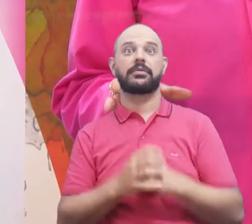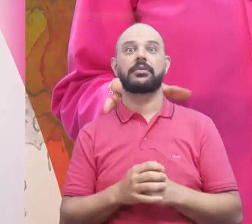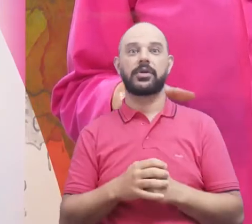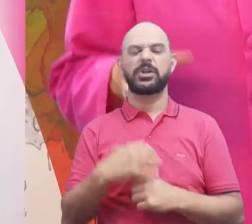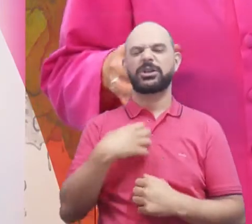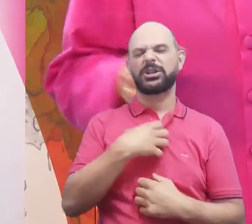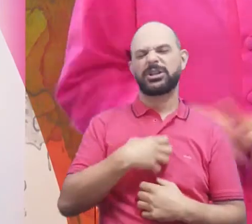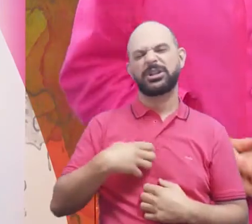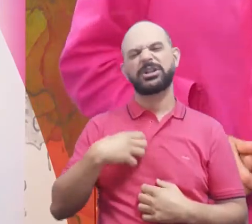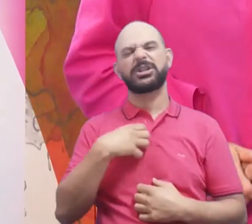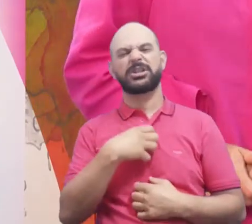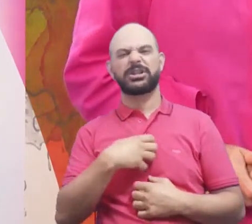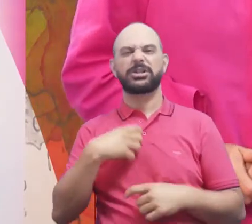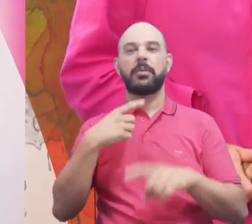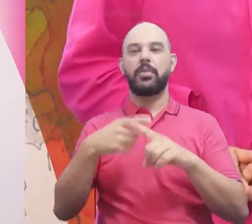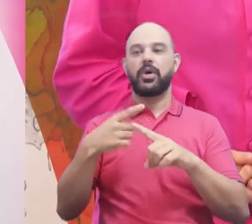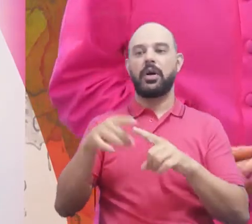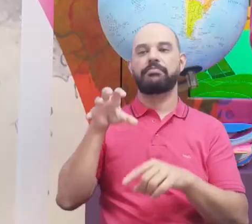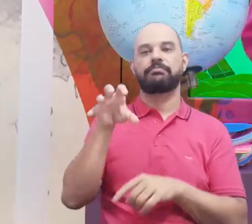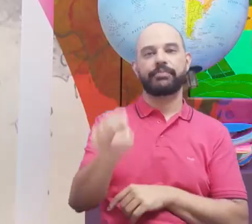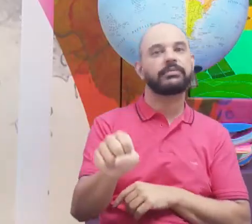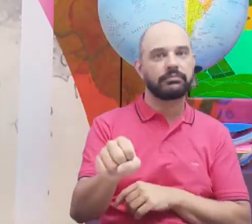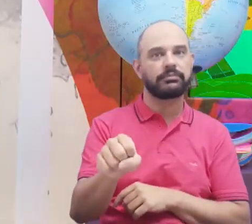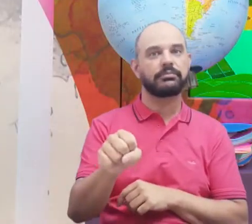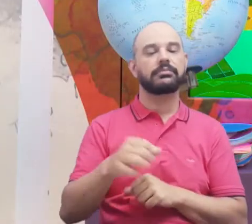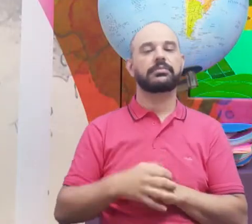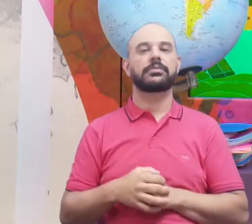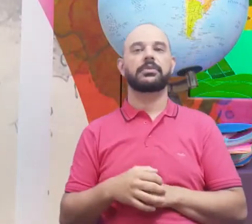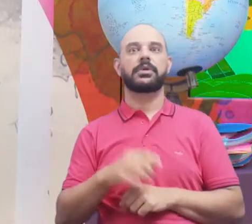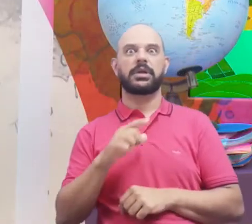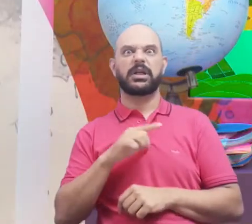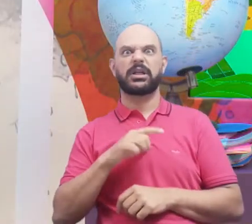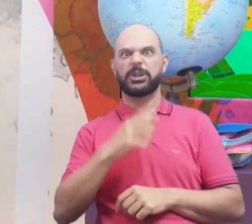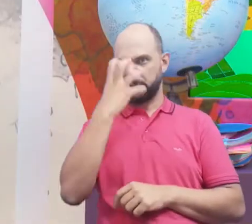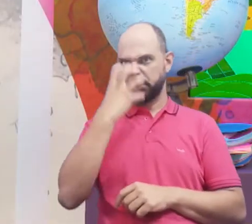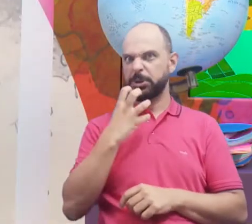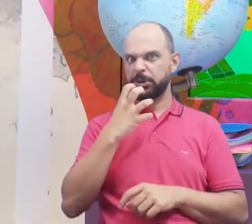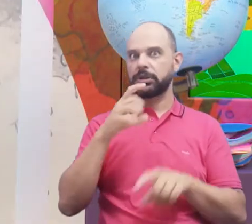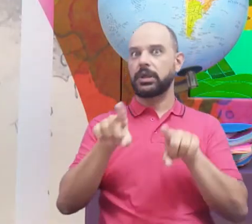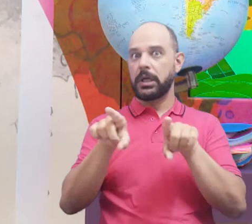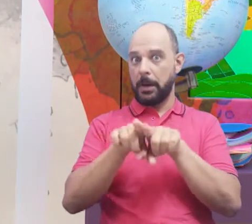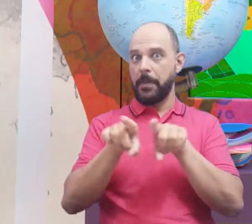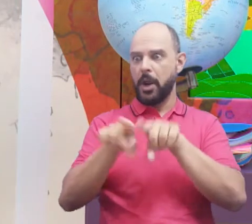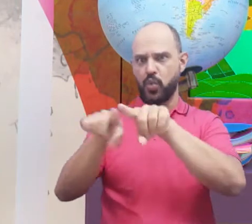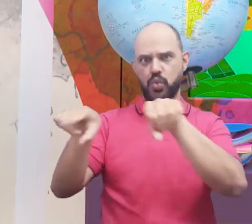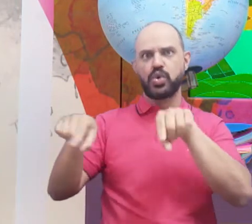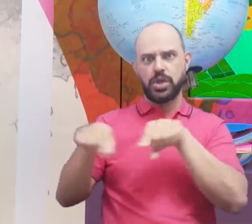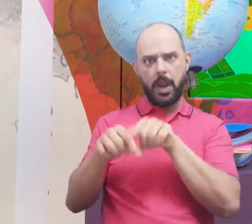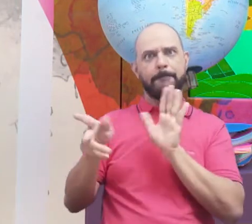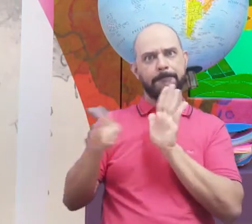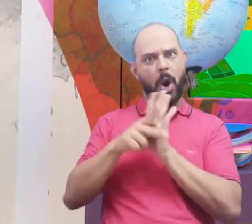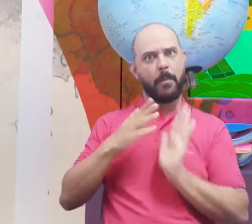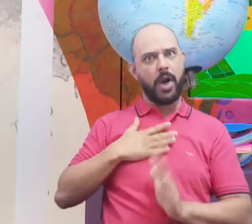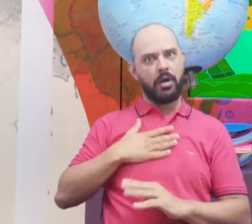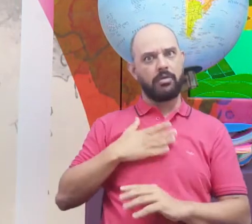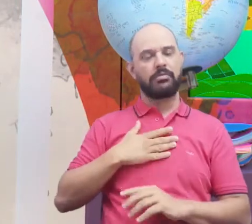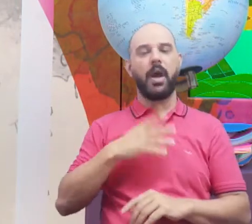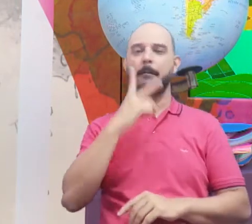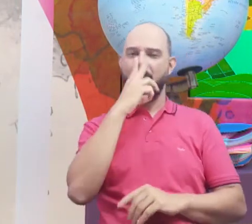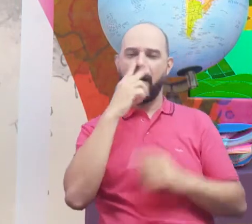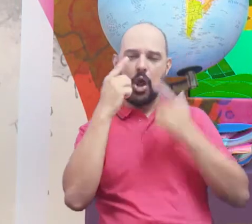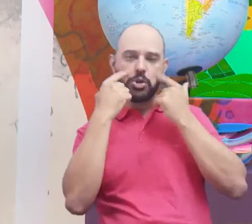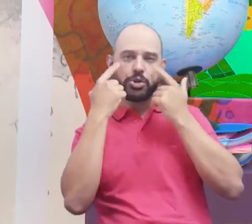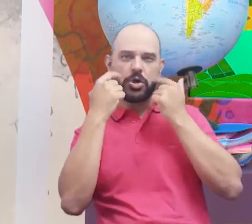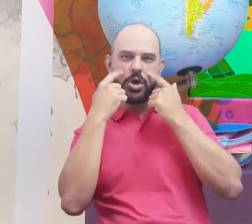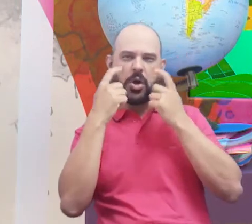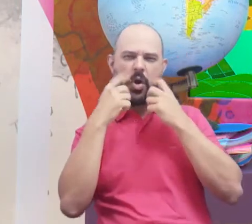de angústia, quando eles são capturados. Tem o canto agressivo e o territorial. Tem também o canto que parece choro e